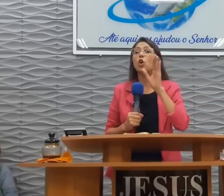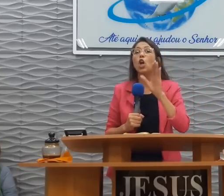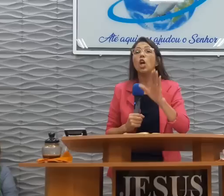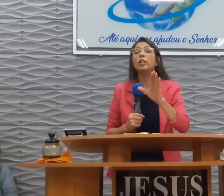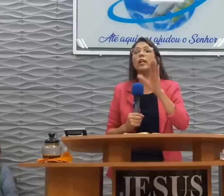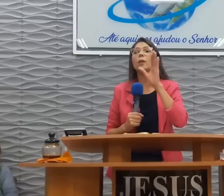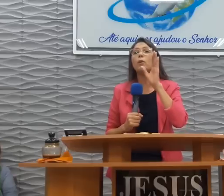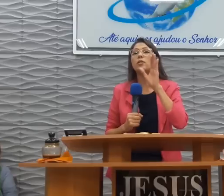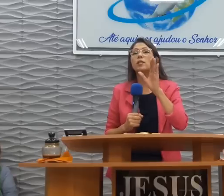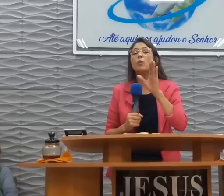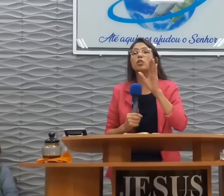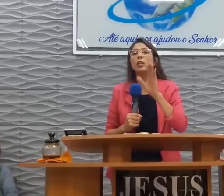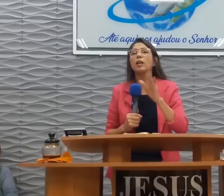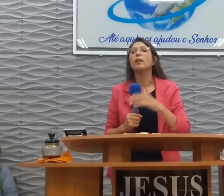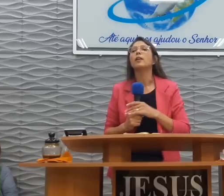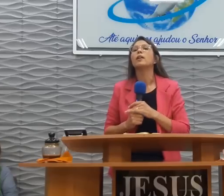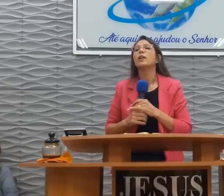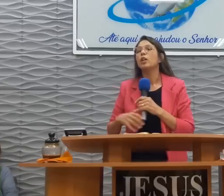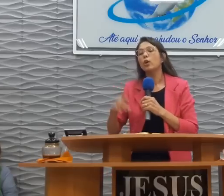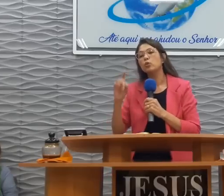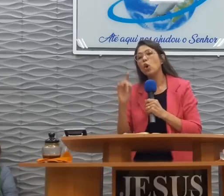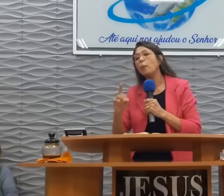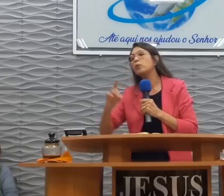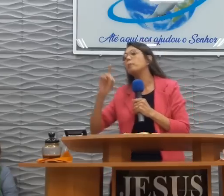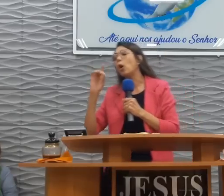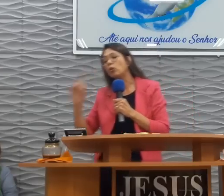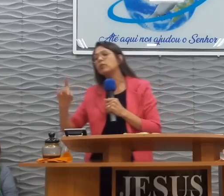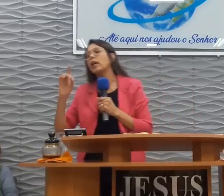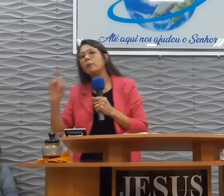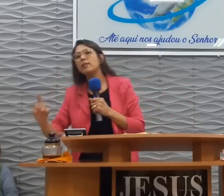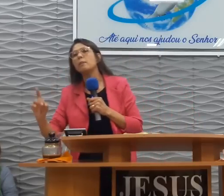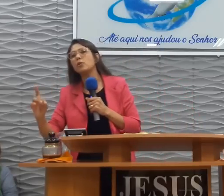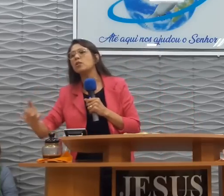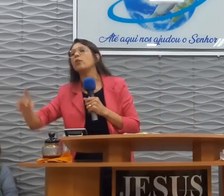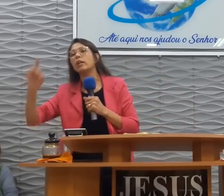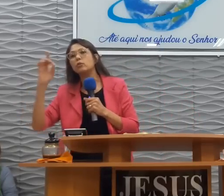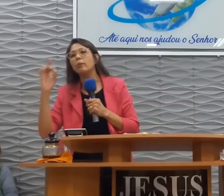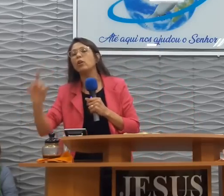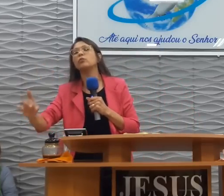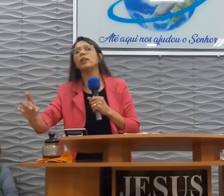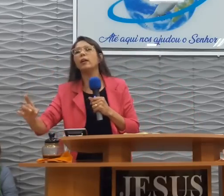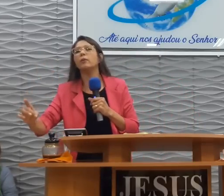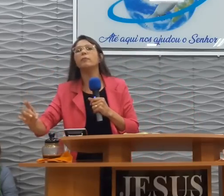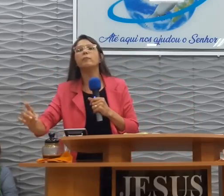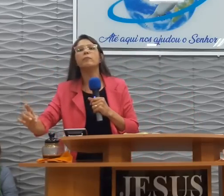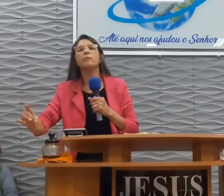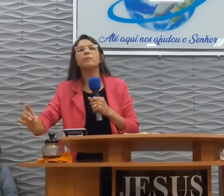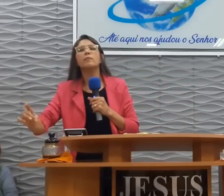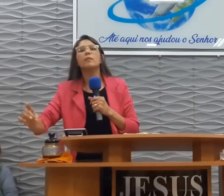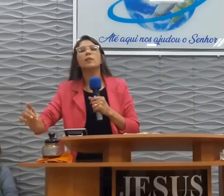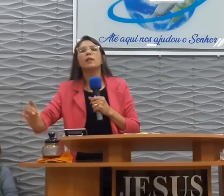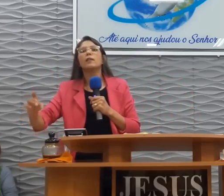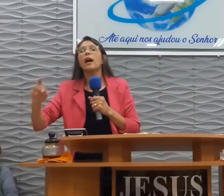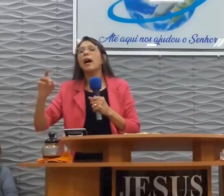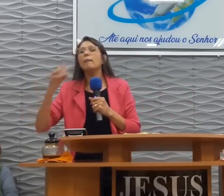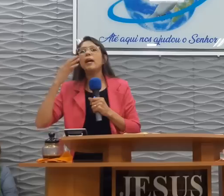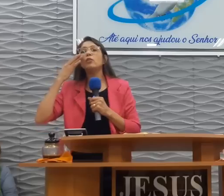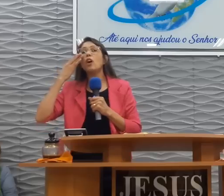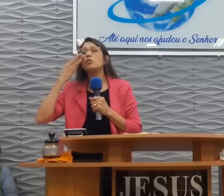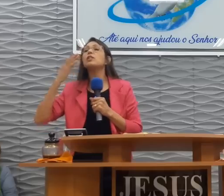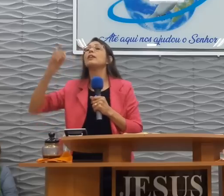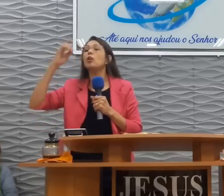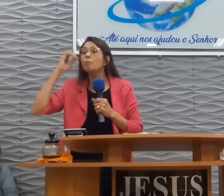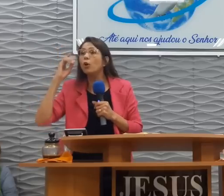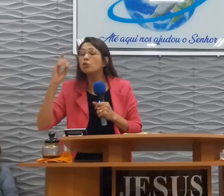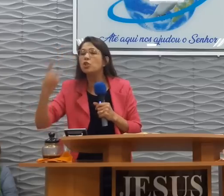mas você coloque ele na posição de quê? Eu estou por pouco tempo nessa posição. Eu quero tu melhor do que eu. Ah, mas